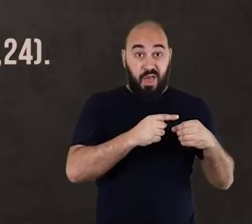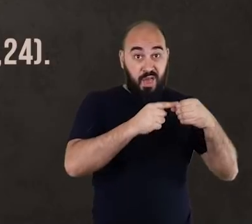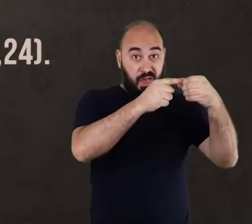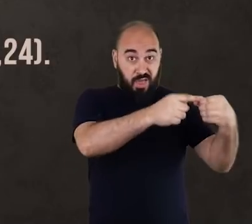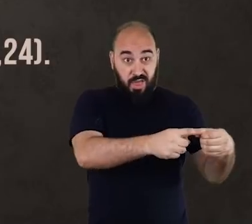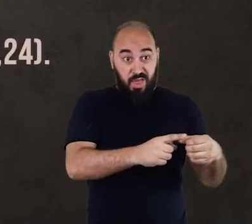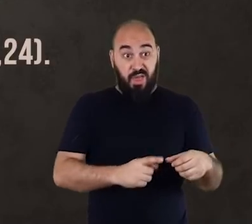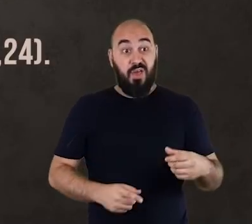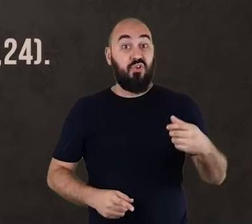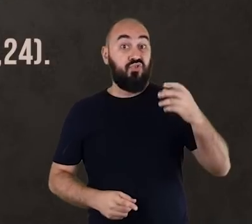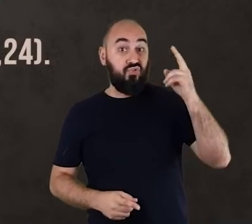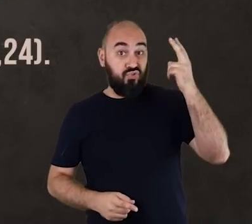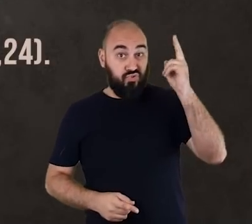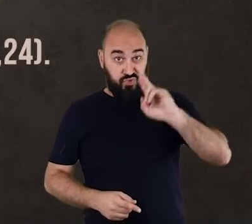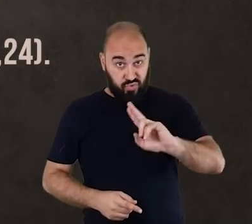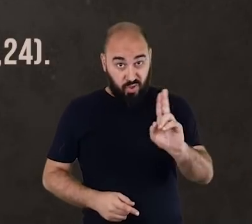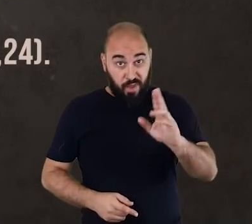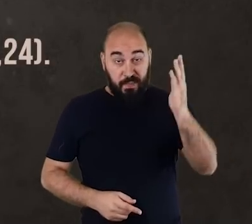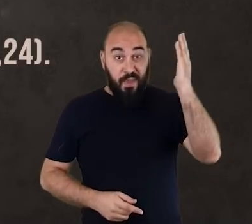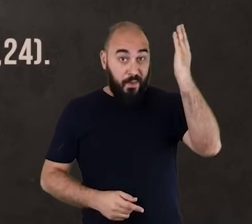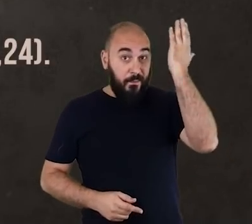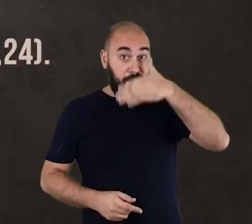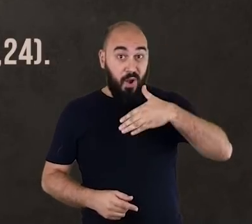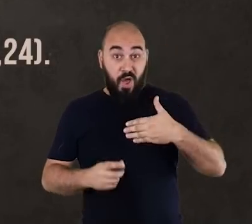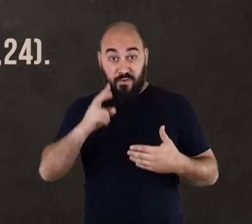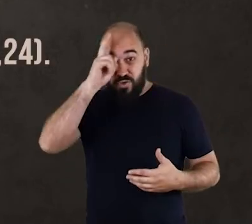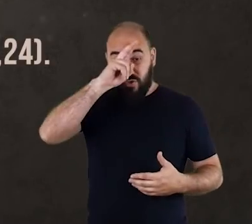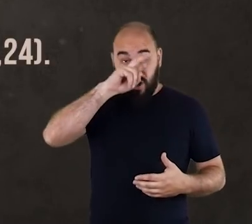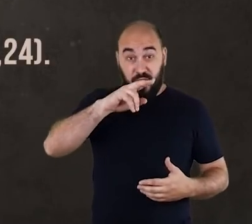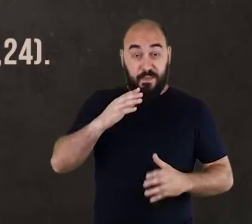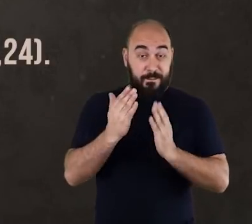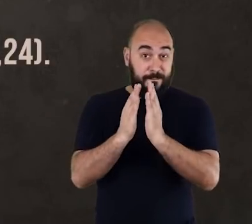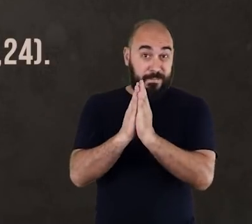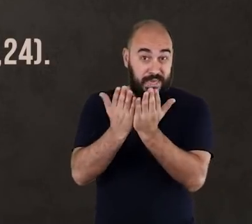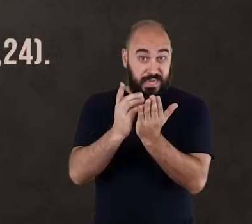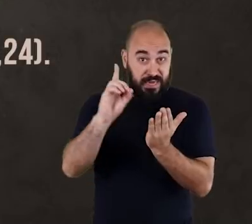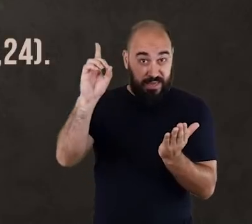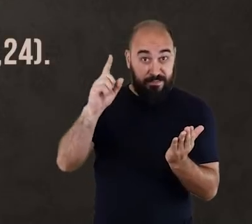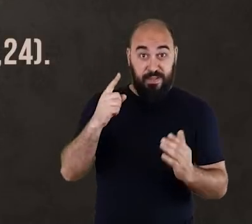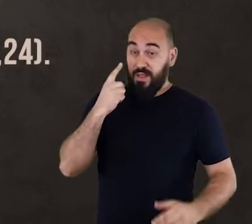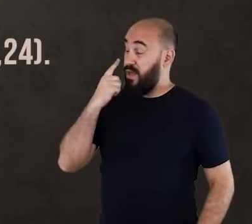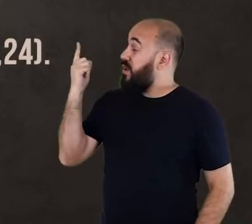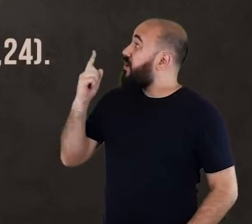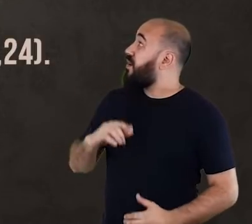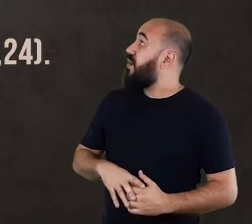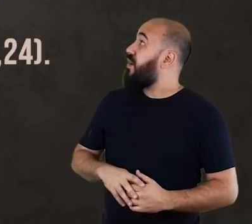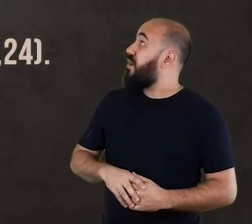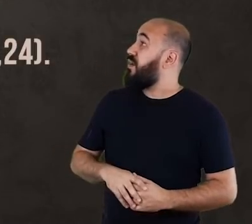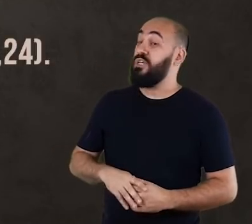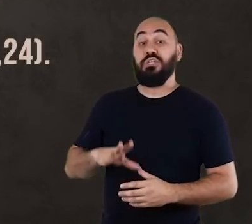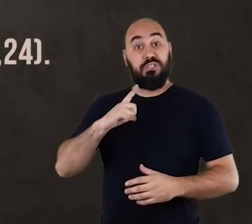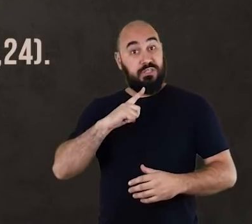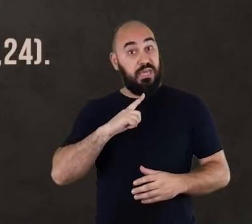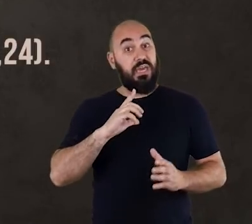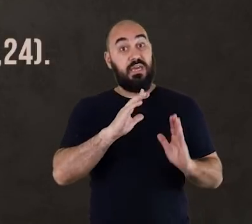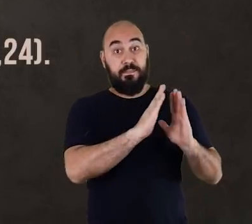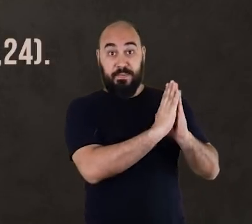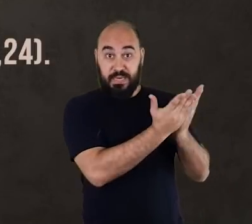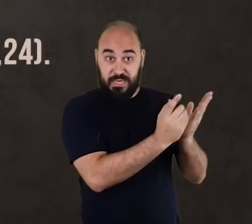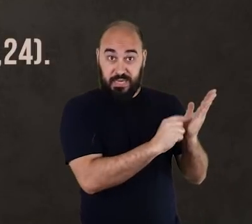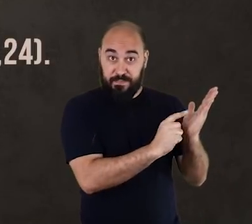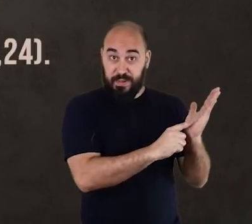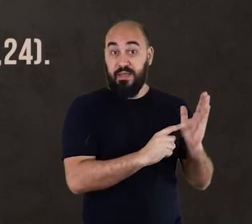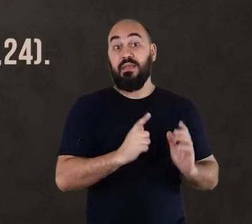de Medeba, Dibon, que aparecem em Josué capítulo 13, Bamot Baal, Beit Baal Meon, Jaaz,